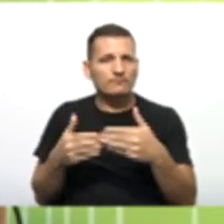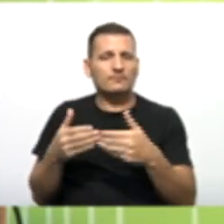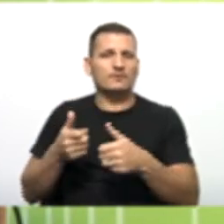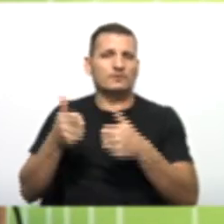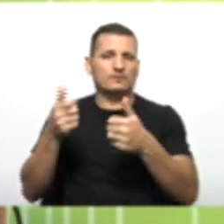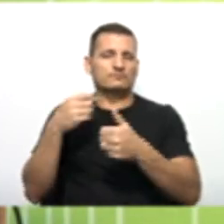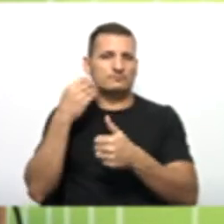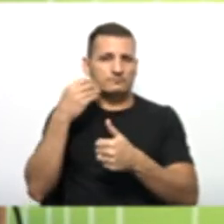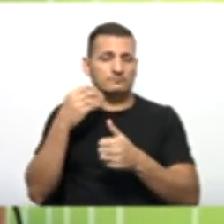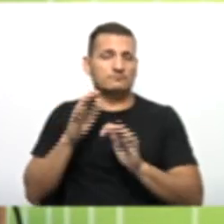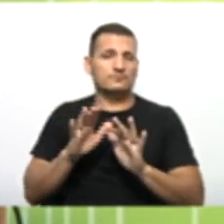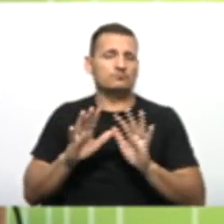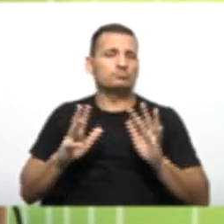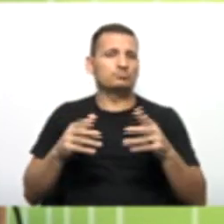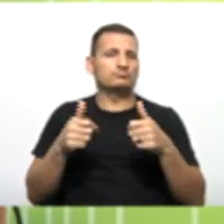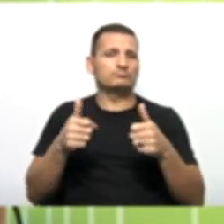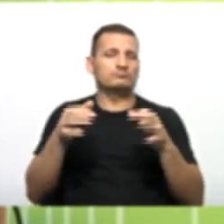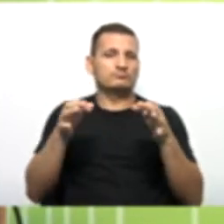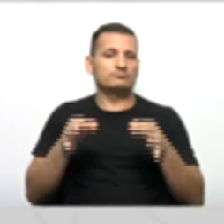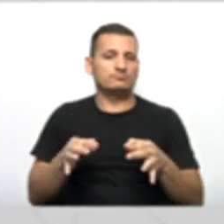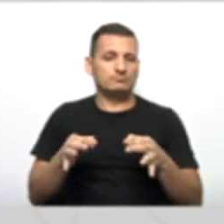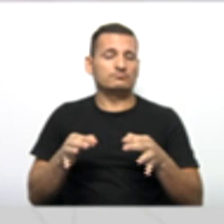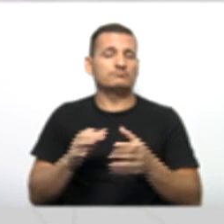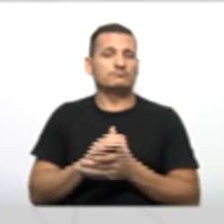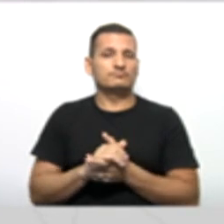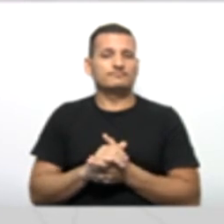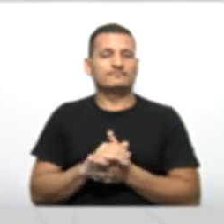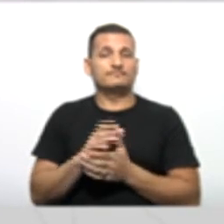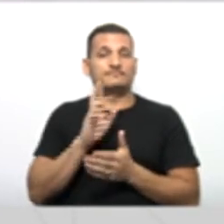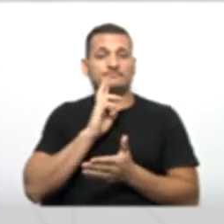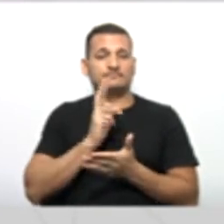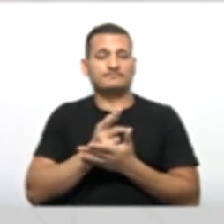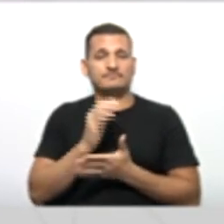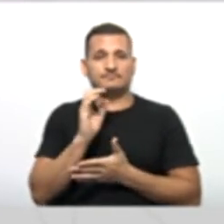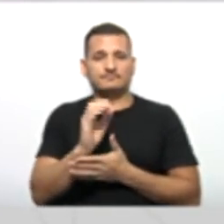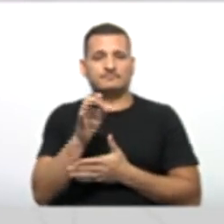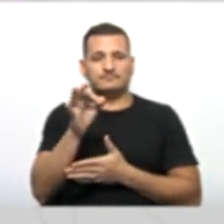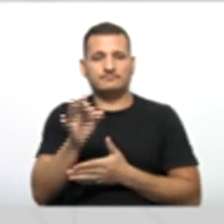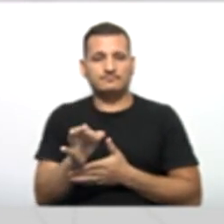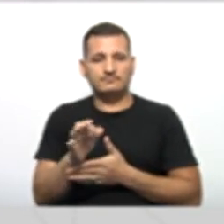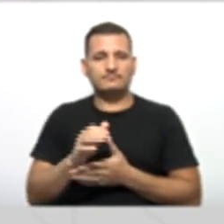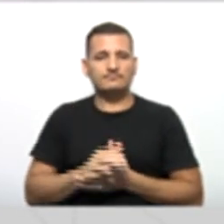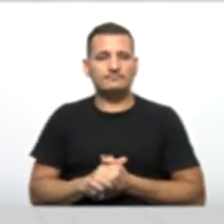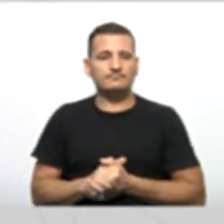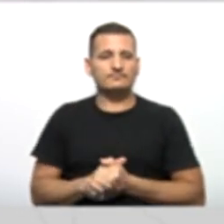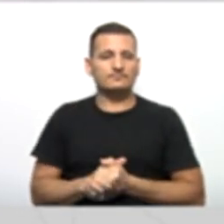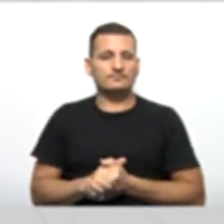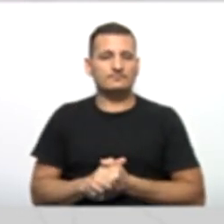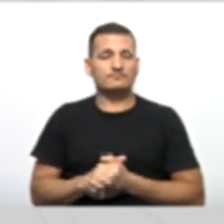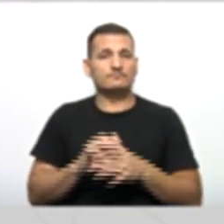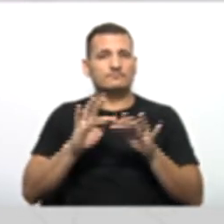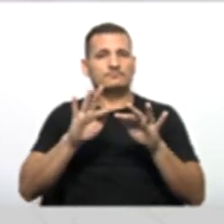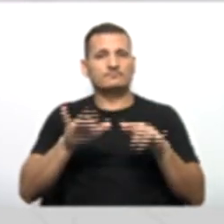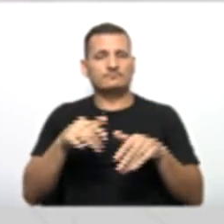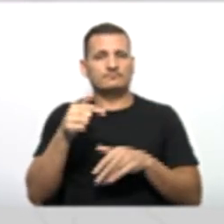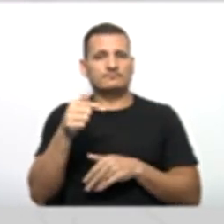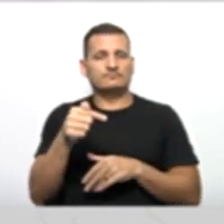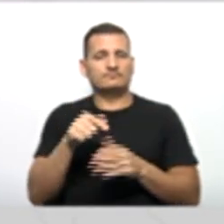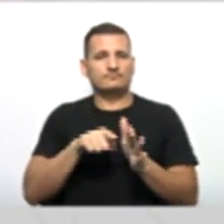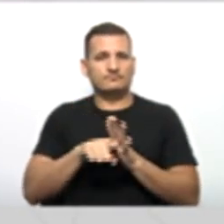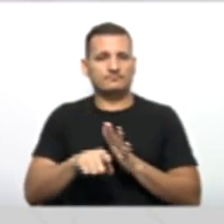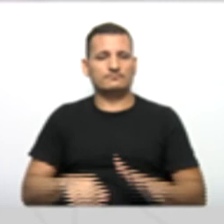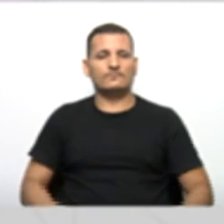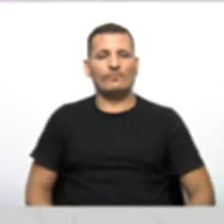Então, está todo mundo correto, a alternativa C é a alternativa correta aí. Vamos finalizar aqui na questão número